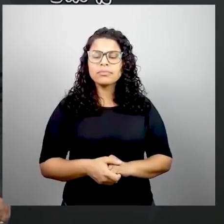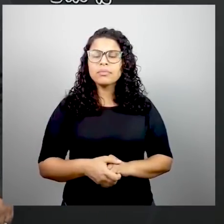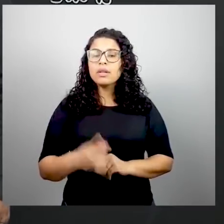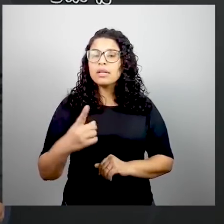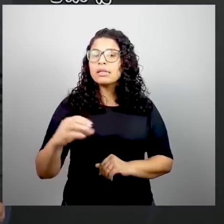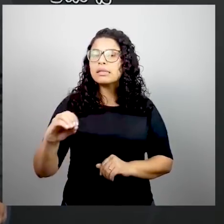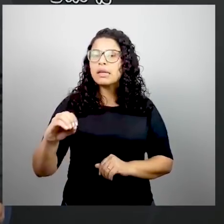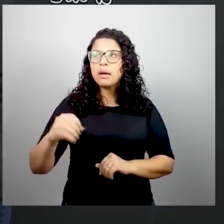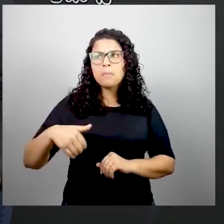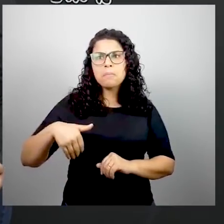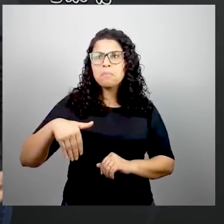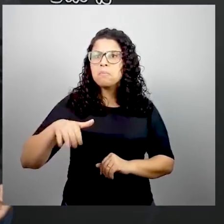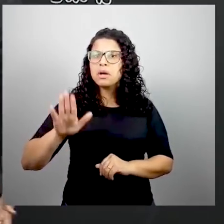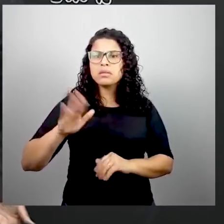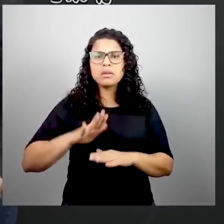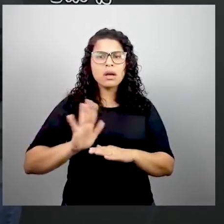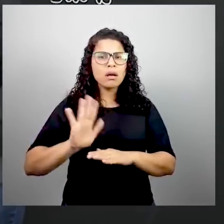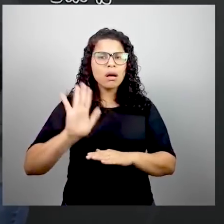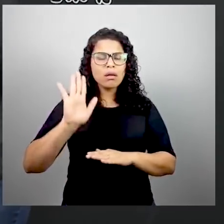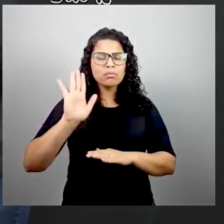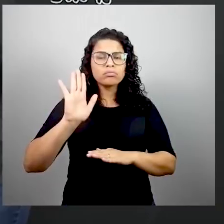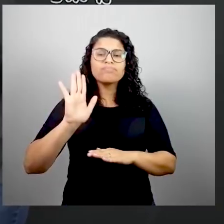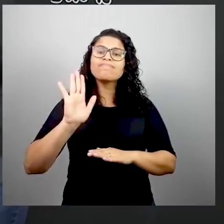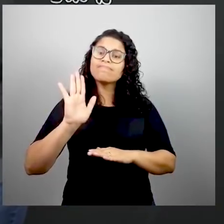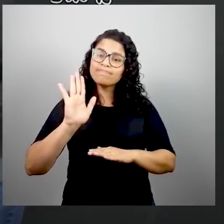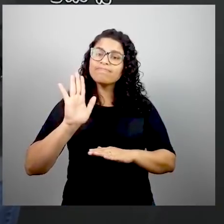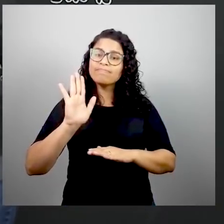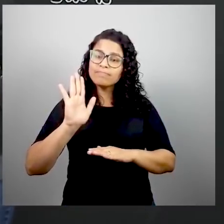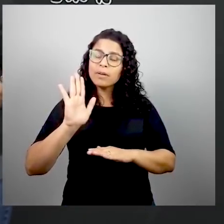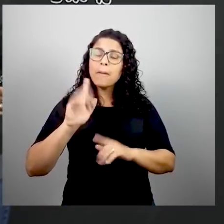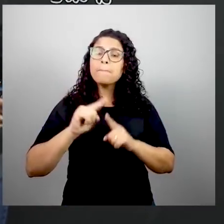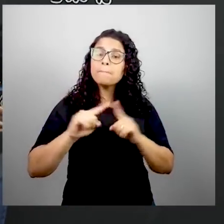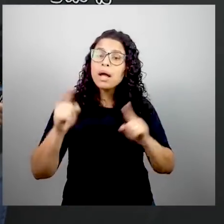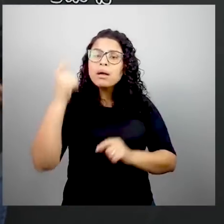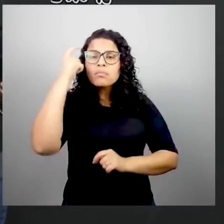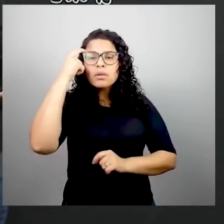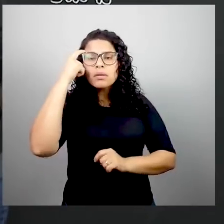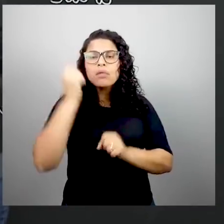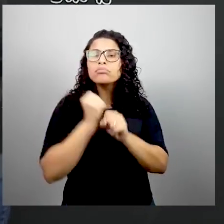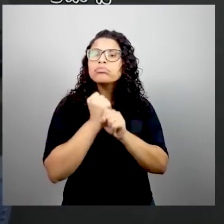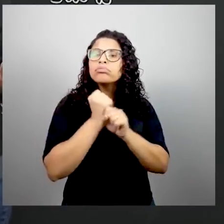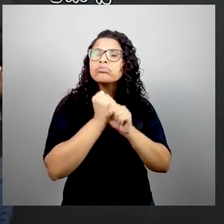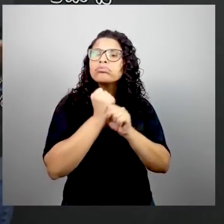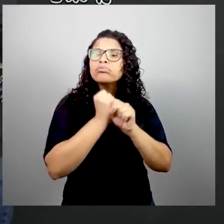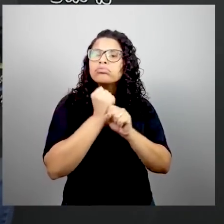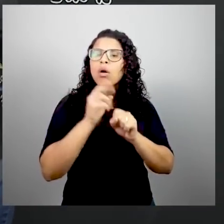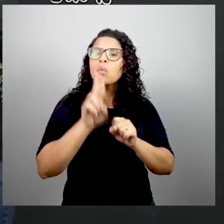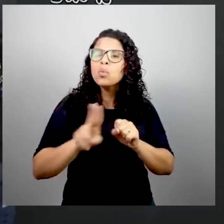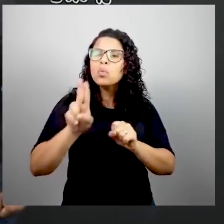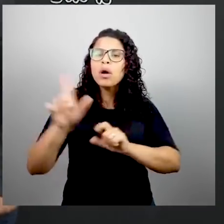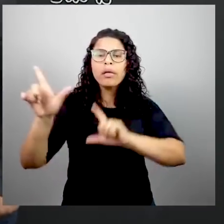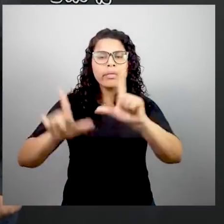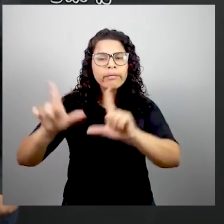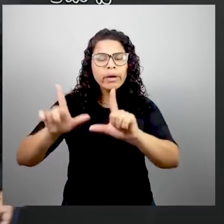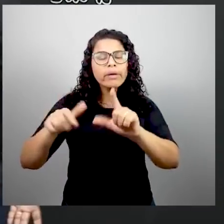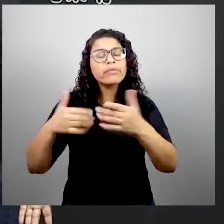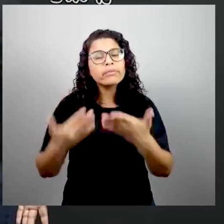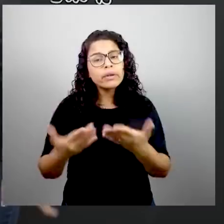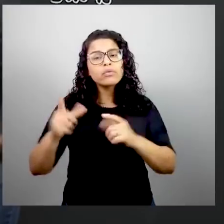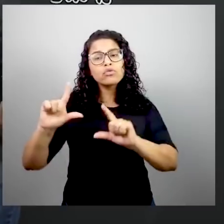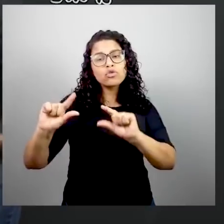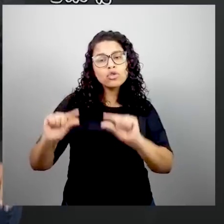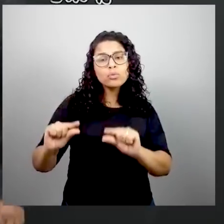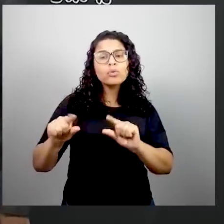assim, mas de 100 é um pouquinho mais cara. Ela é um pouquinho mais cara e você economiza um pouco mais a longo prazo. Afinal, quantos anos você vai ficar usando essa